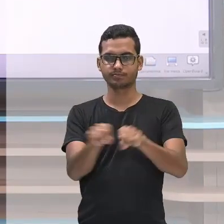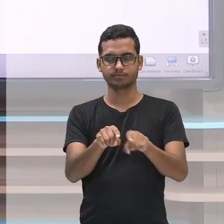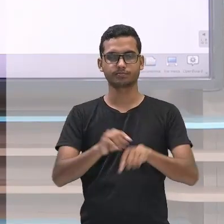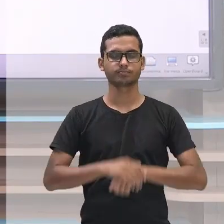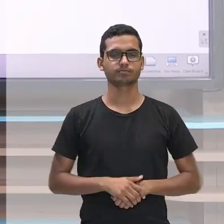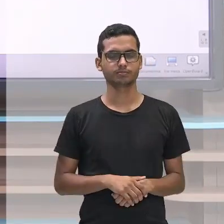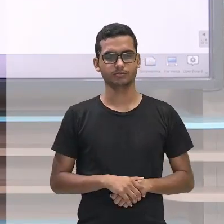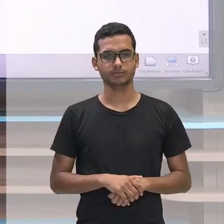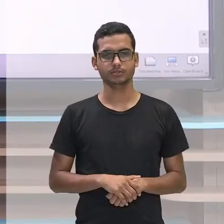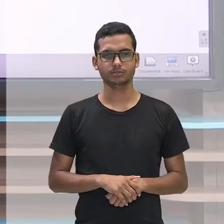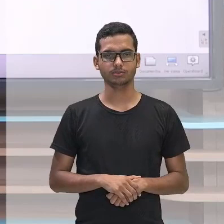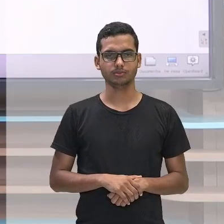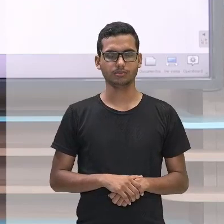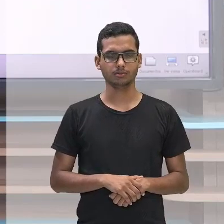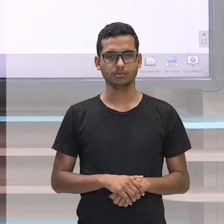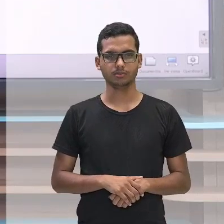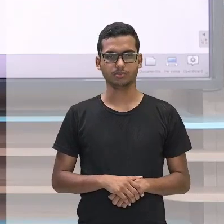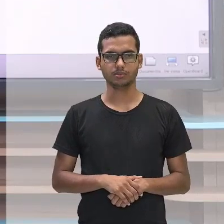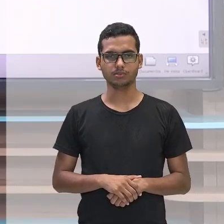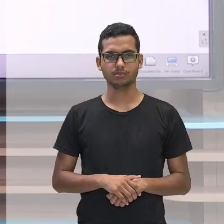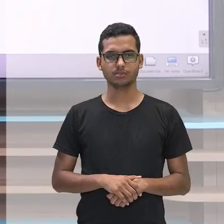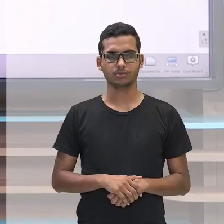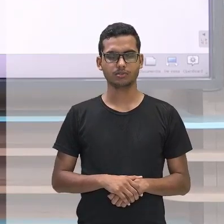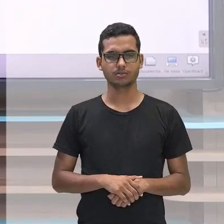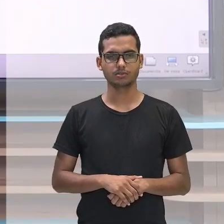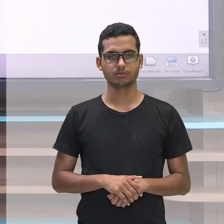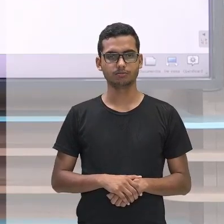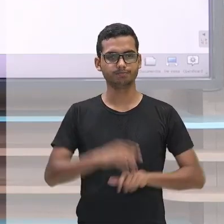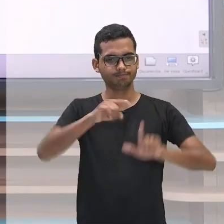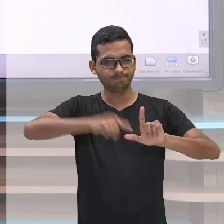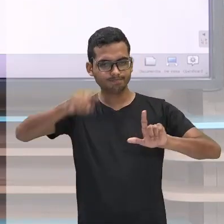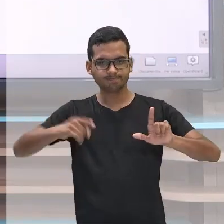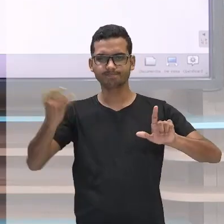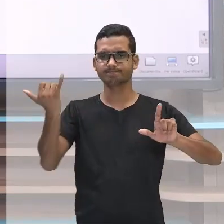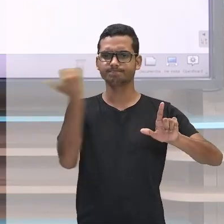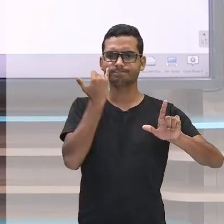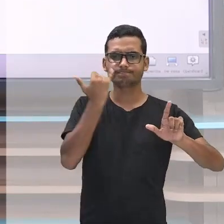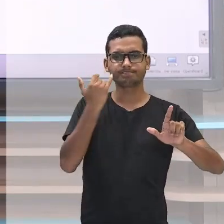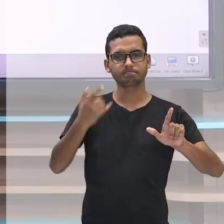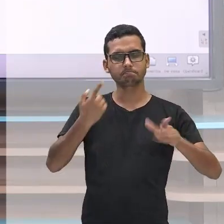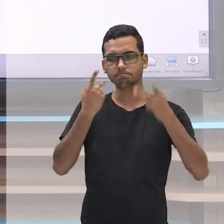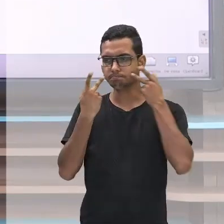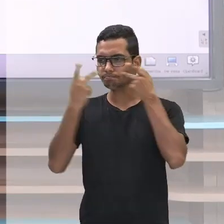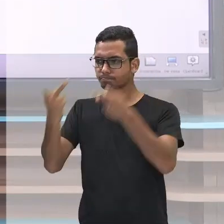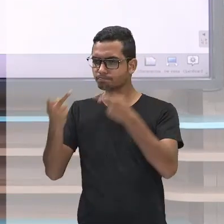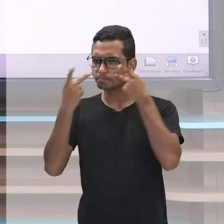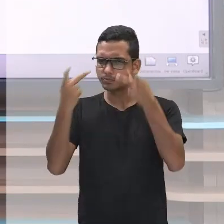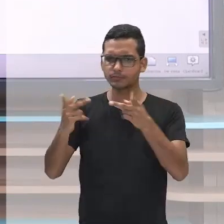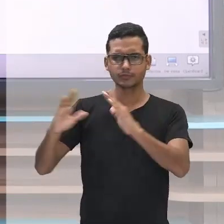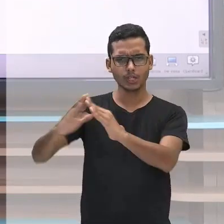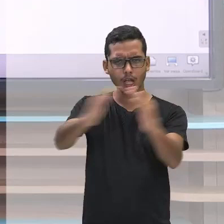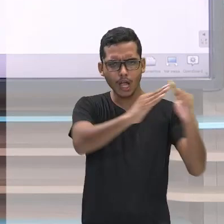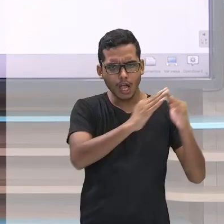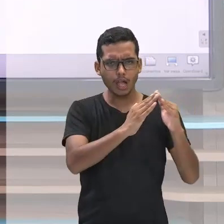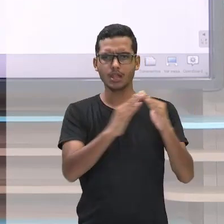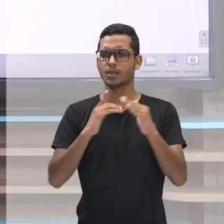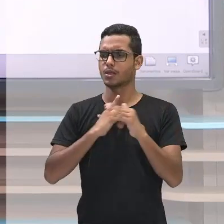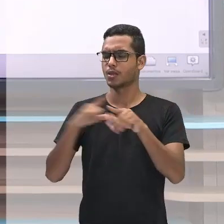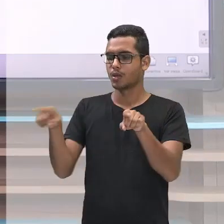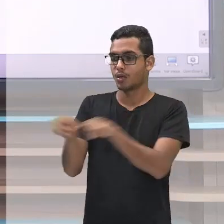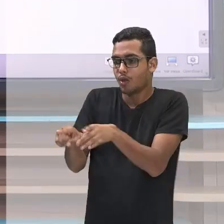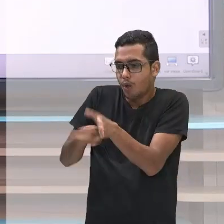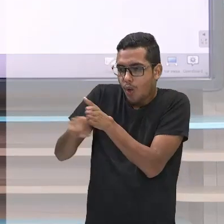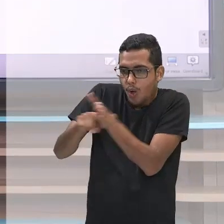demográfico, fazendo o levantamento desses dados, né? Indo de porta em porta, fazendo ali uma média naquela